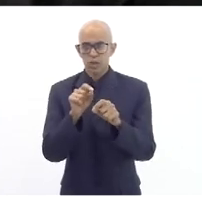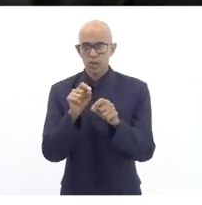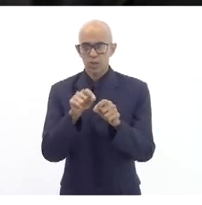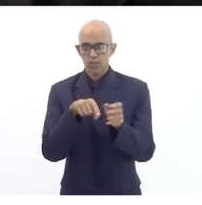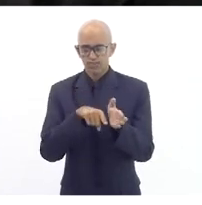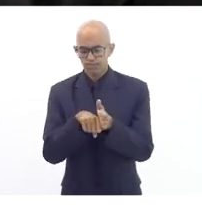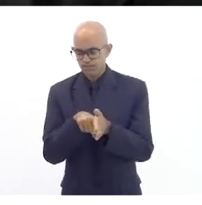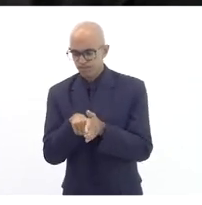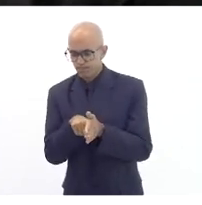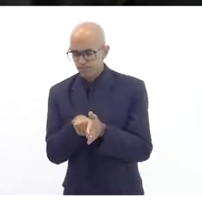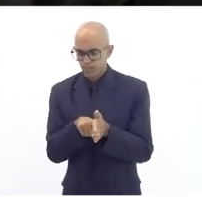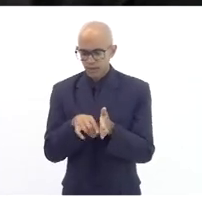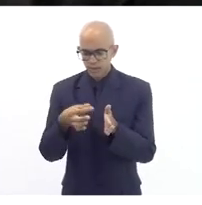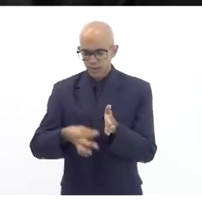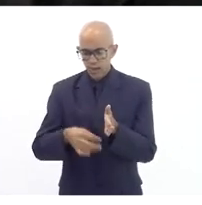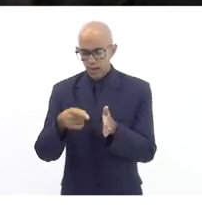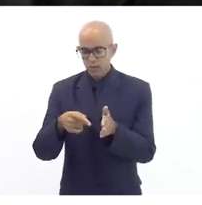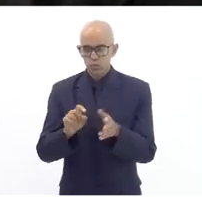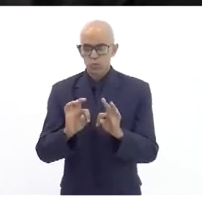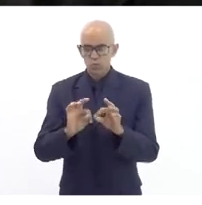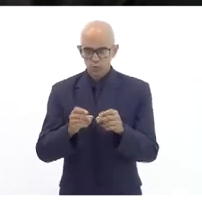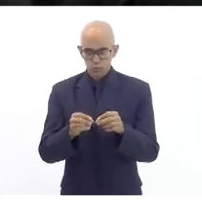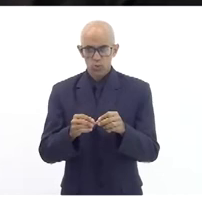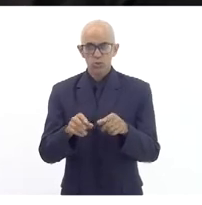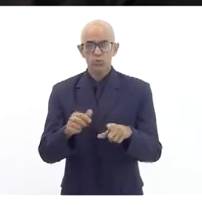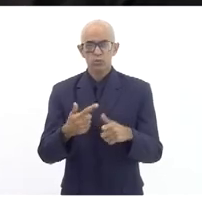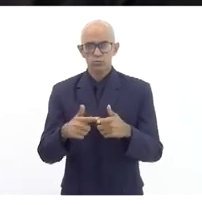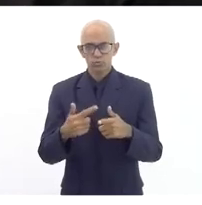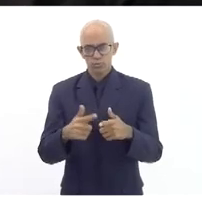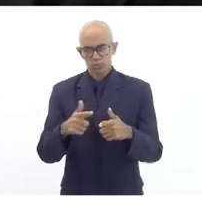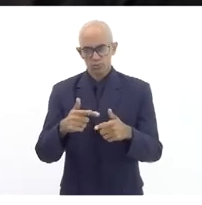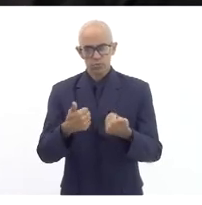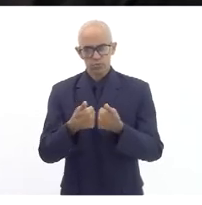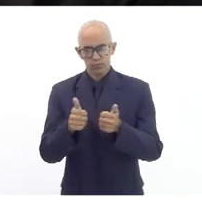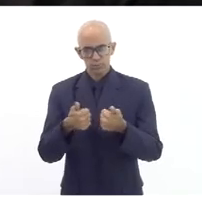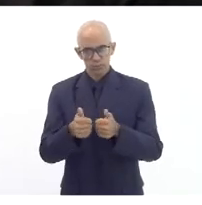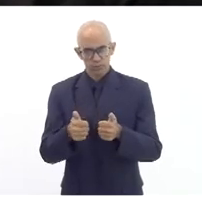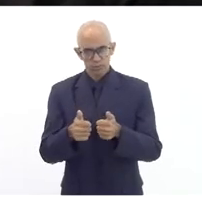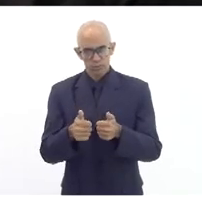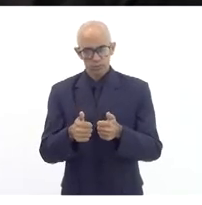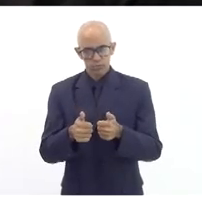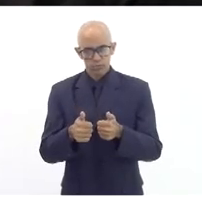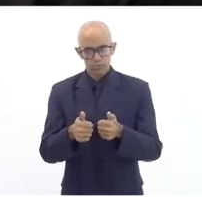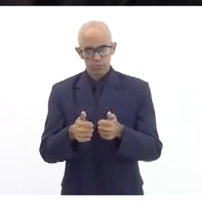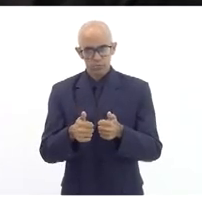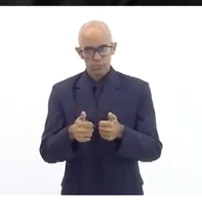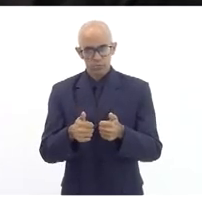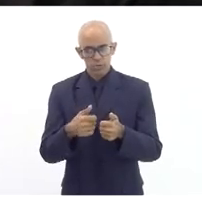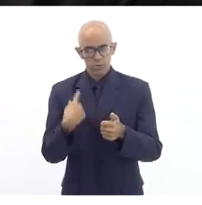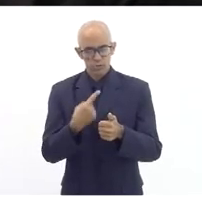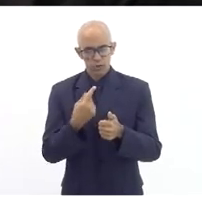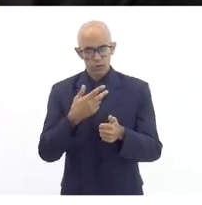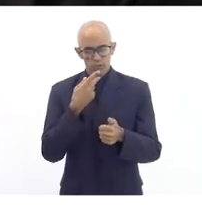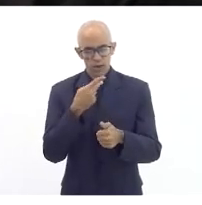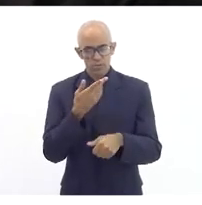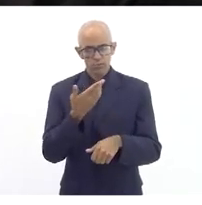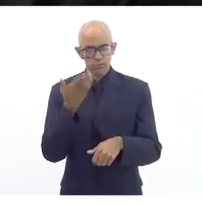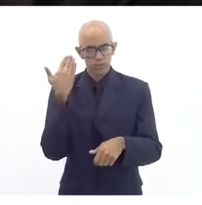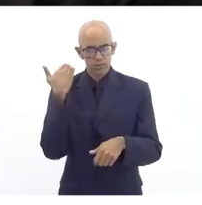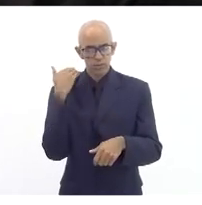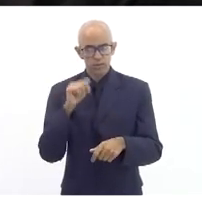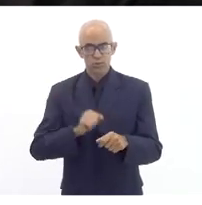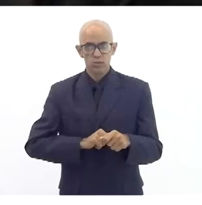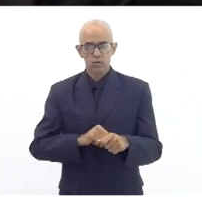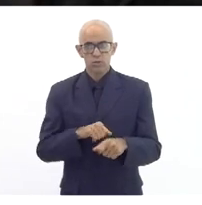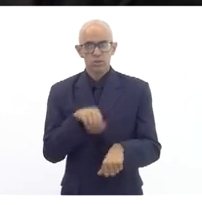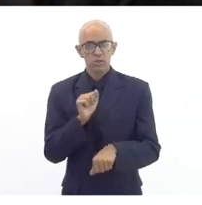aferir adequadamente todas essas questões relativas ao transporte público aqui. A gente já observou lá atrás aqueles créditos sendo expirados,